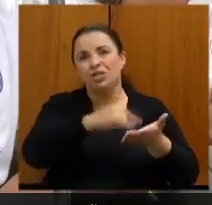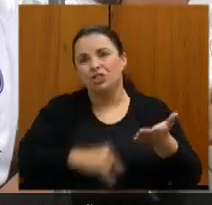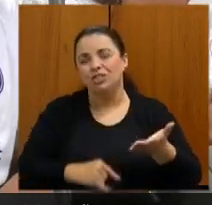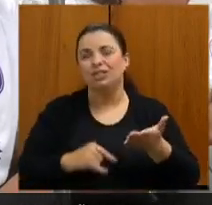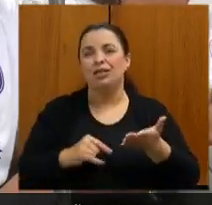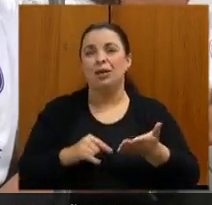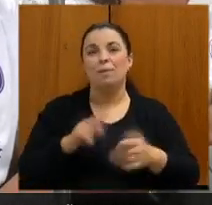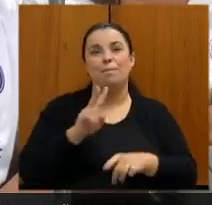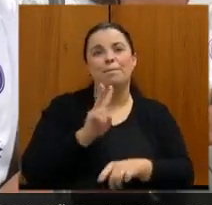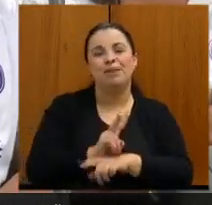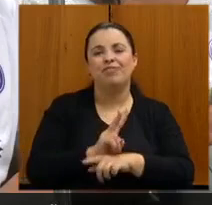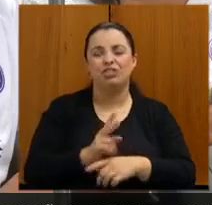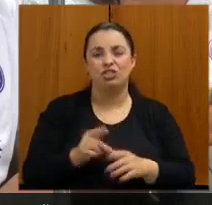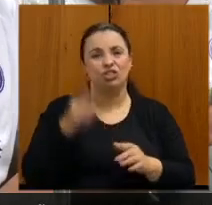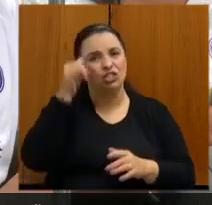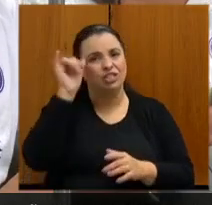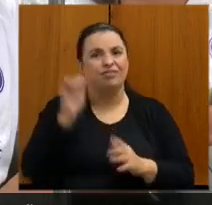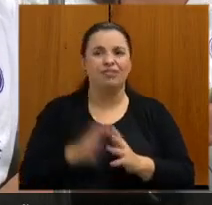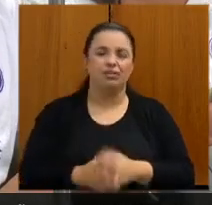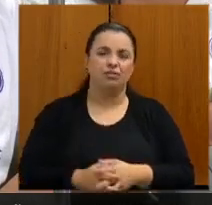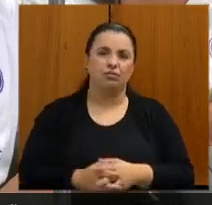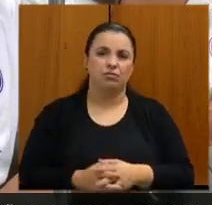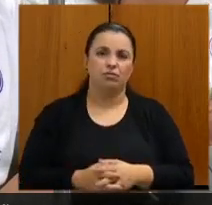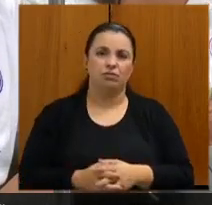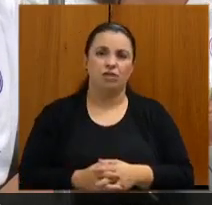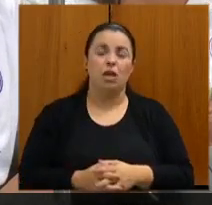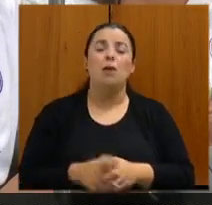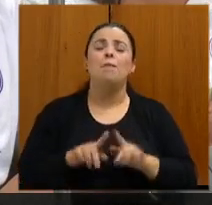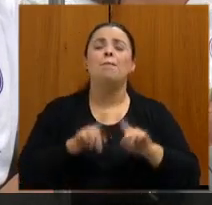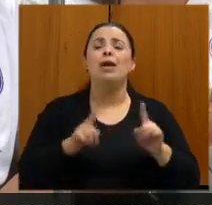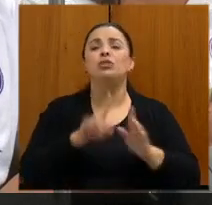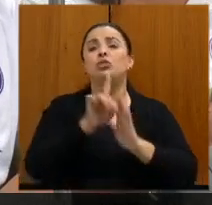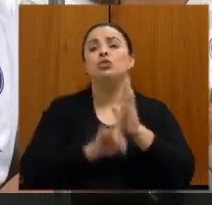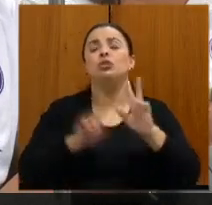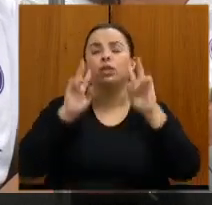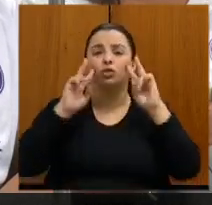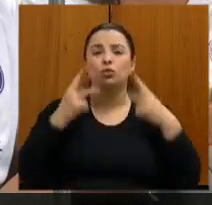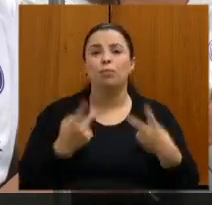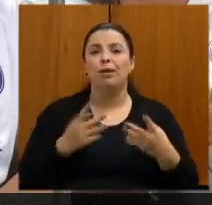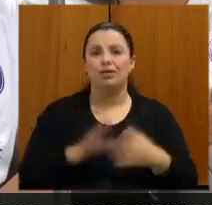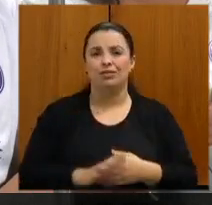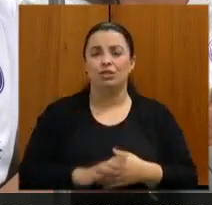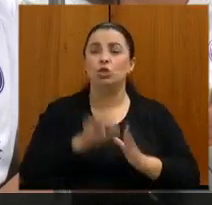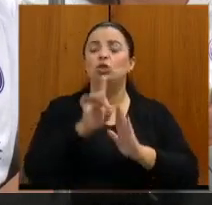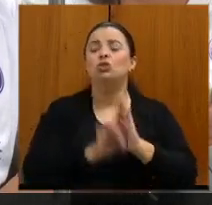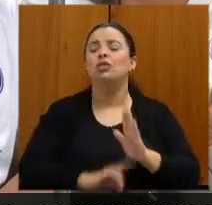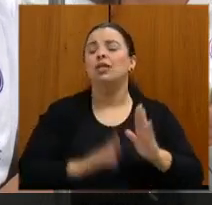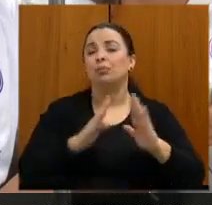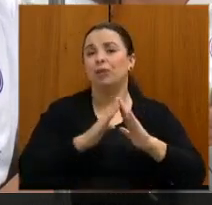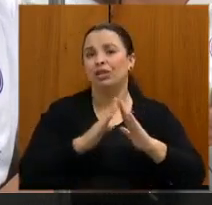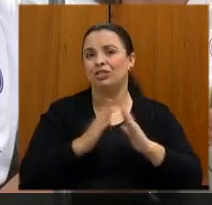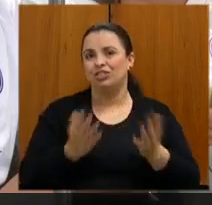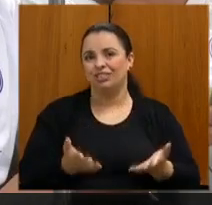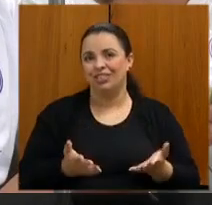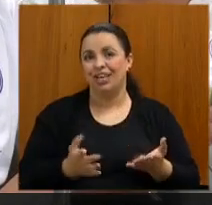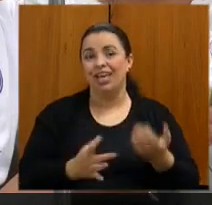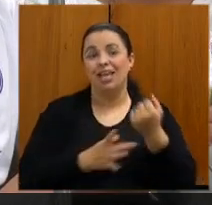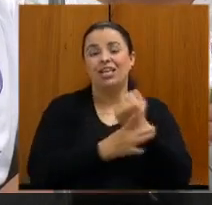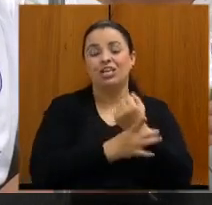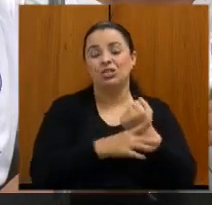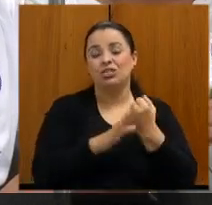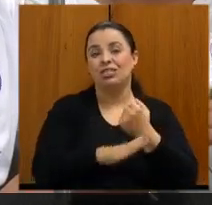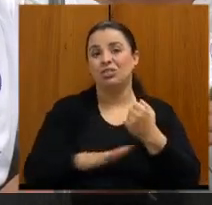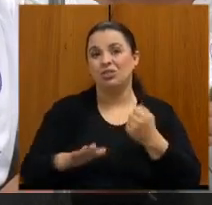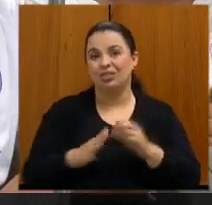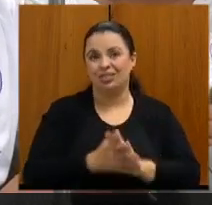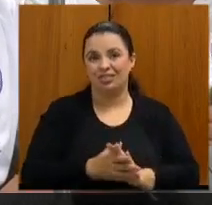aí os direitos humanos e o direito à moradia EA segurança das Crianças porque o Conselho Tutelar ele chega para